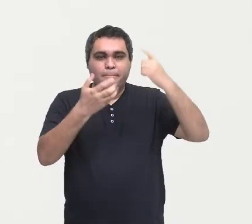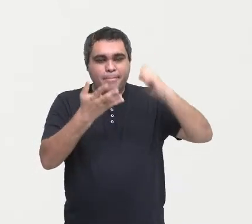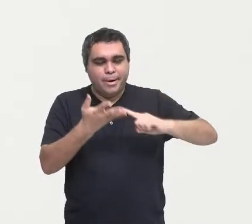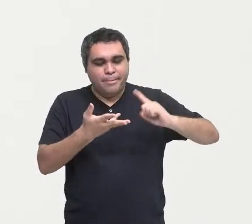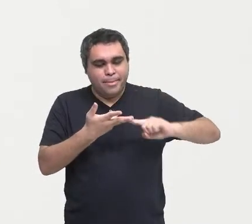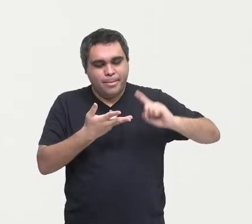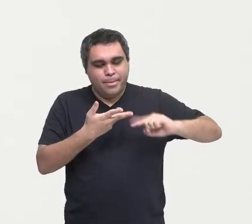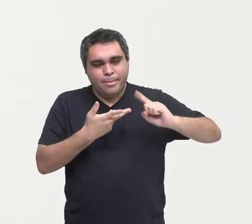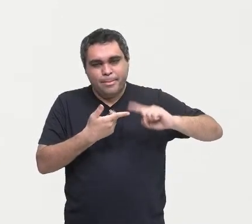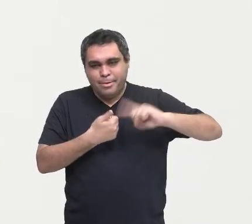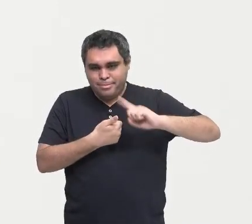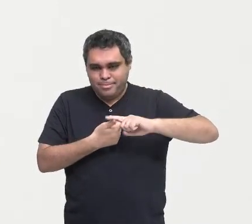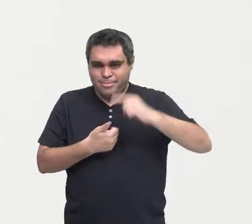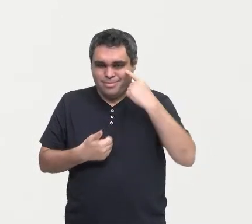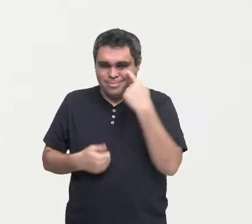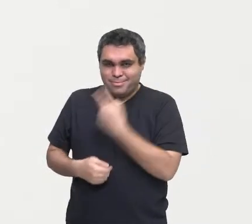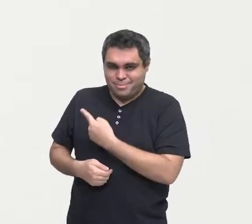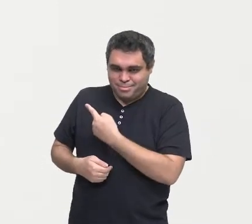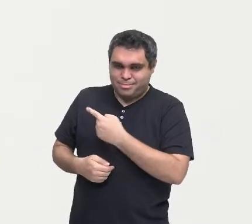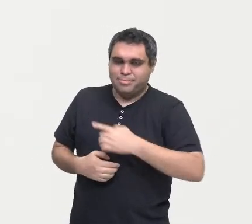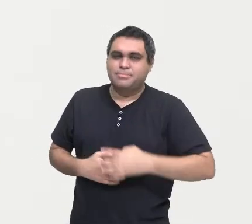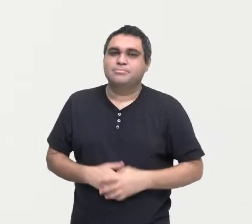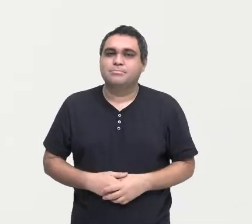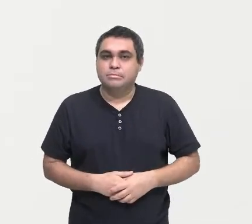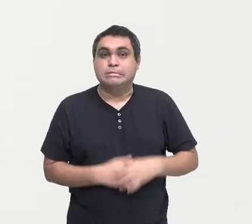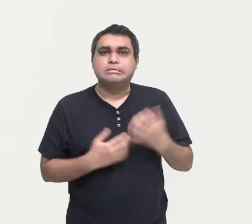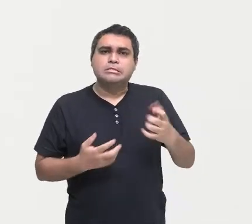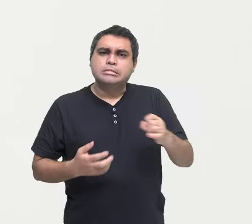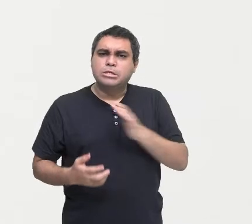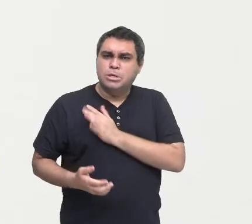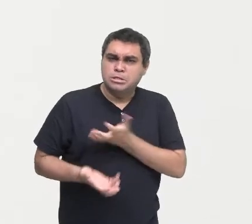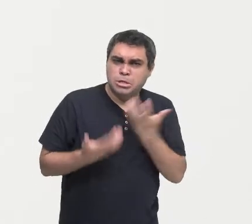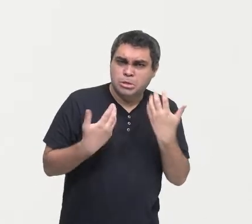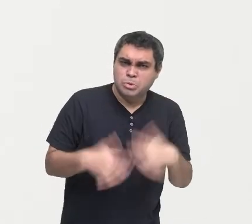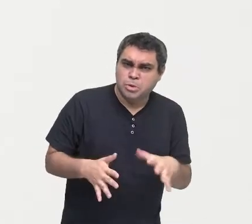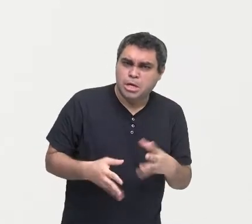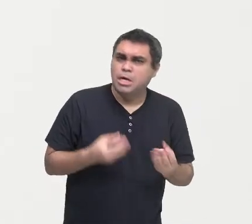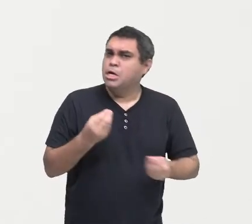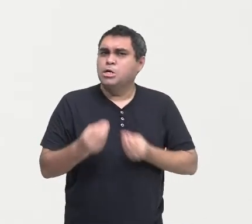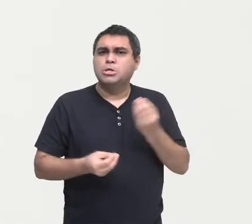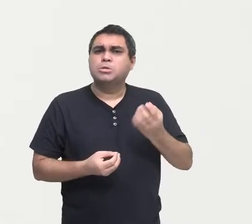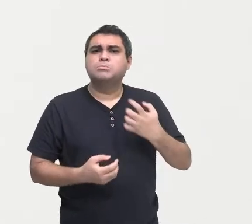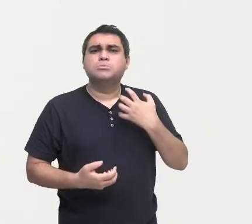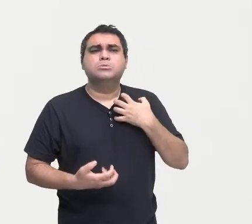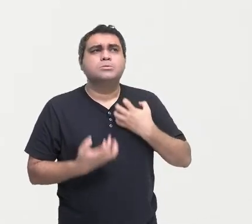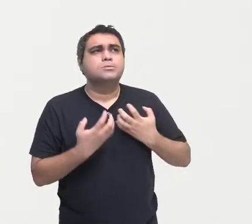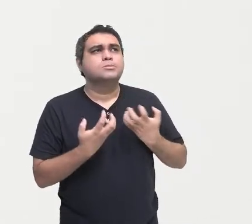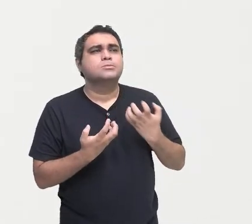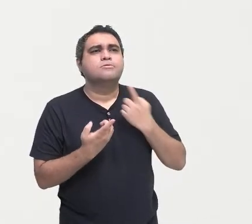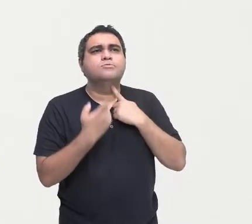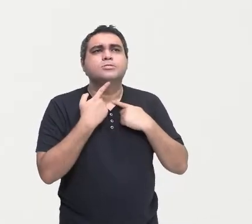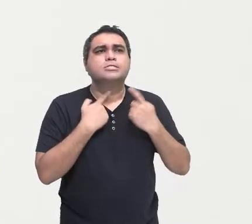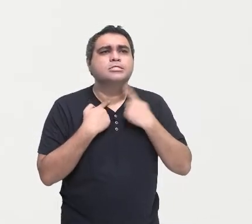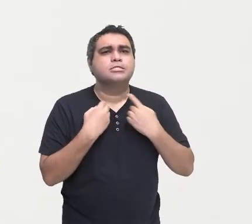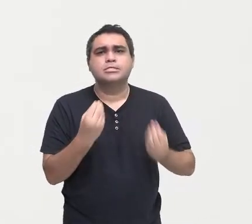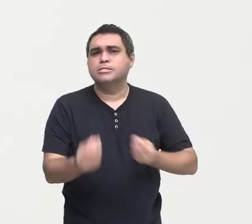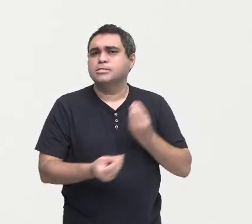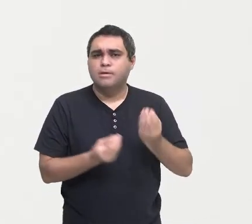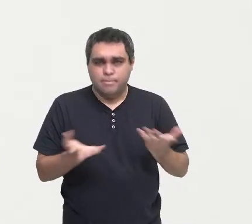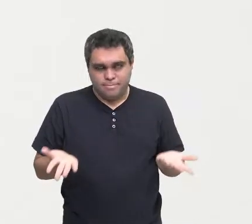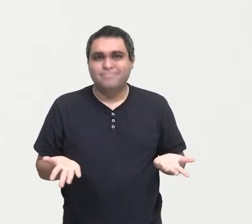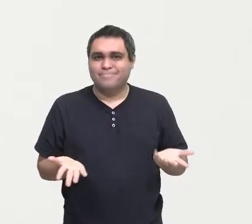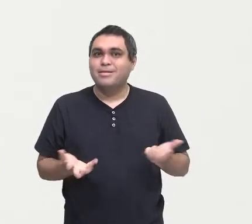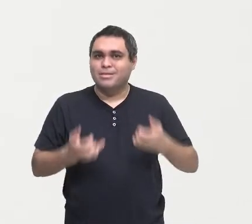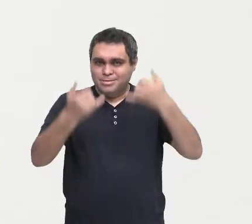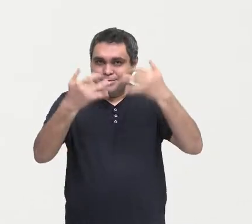quisesse, como poderia ter desejo que me visse do que nunca pode ser? Muito bem. Notaram aí a estrutura? Muito bem. Vamos